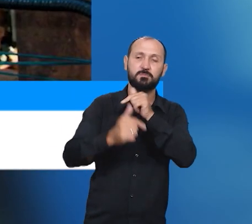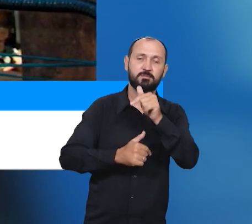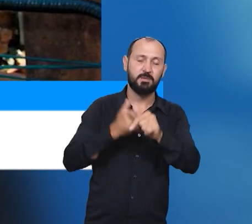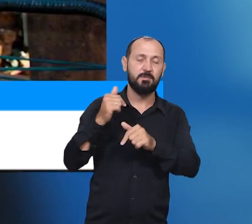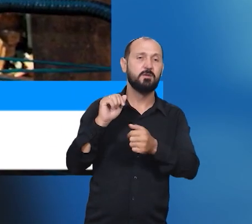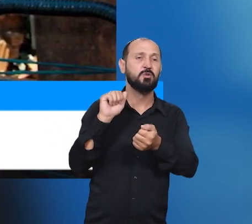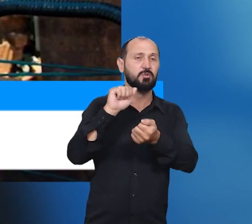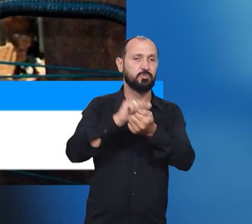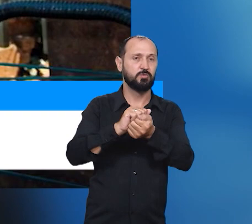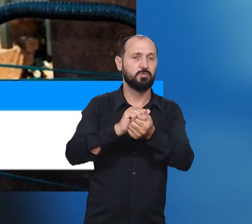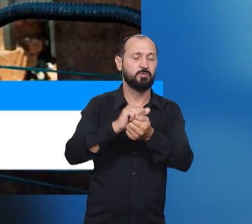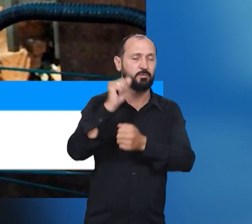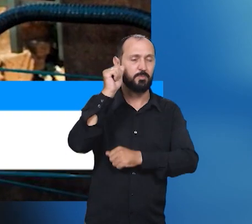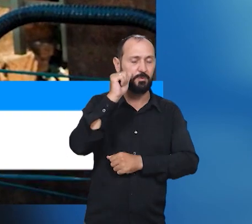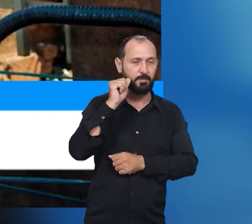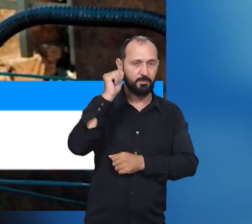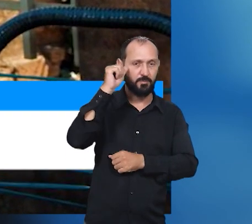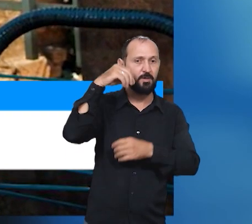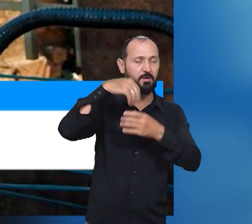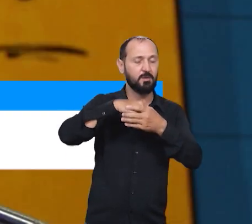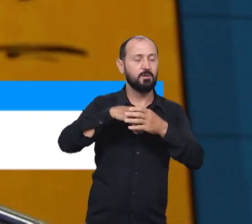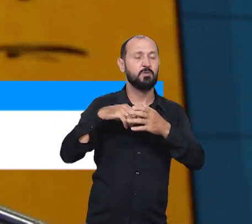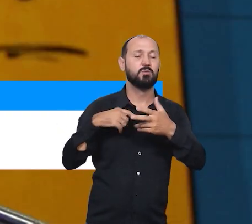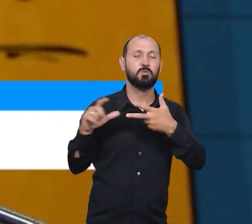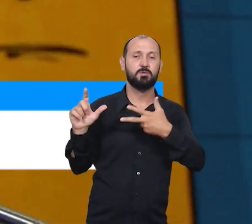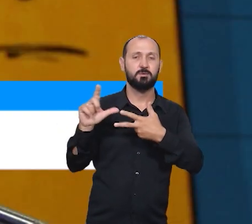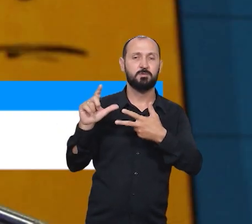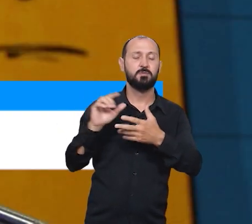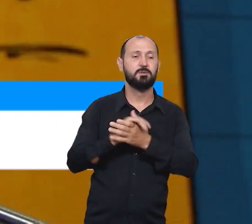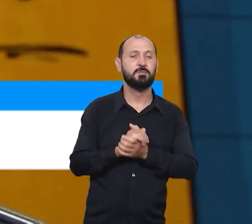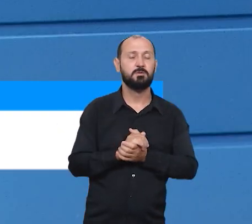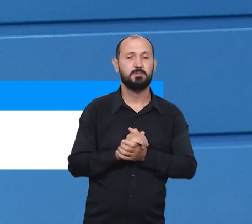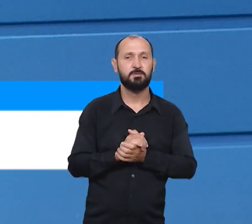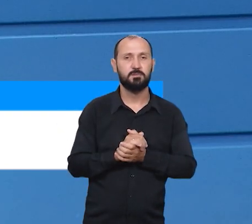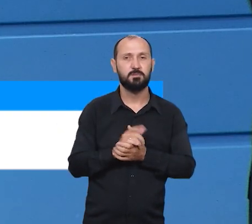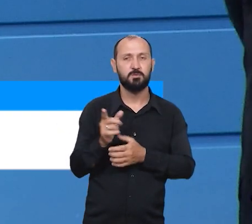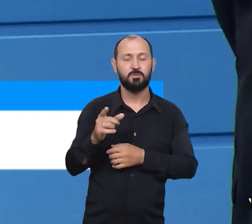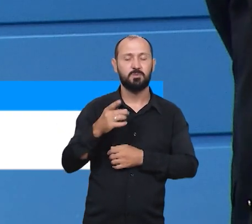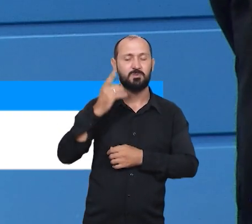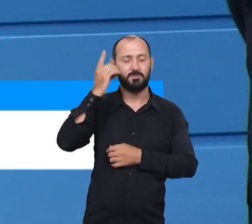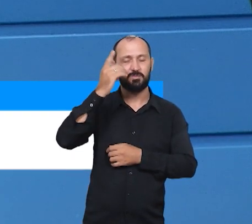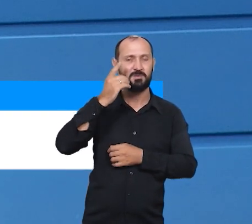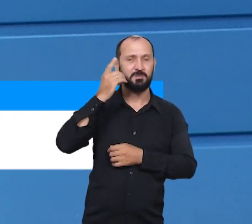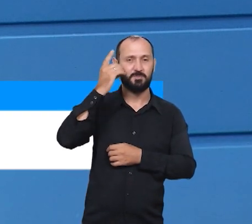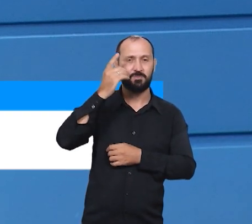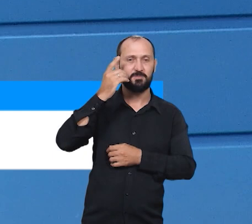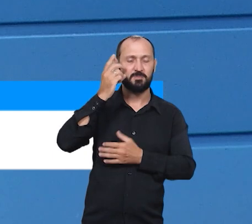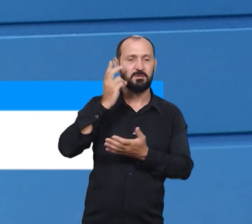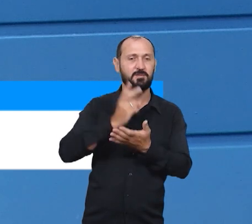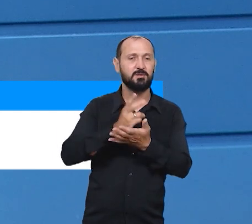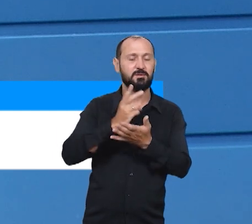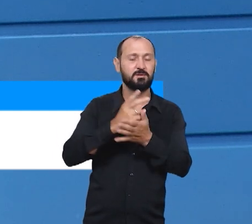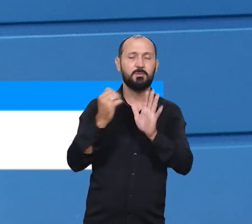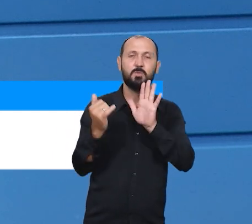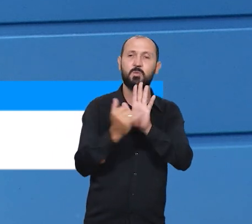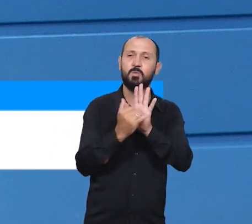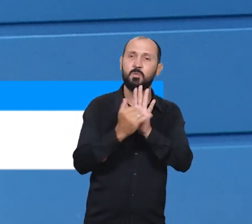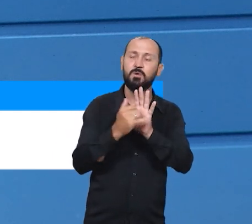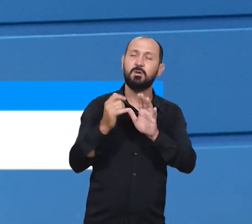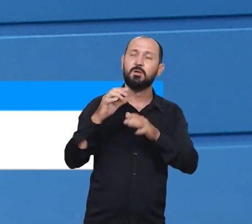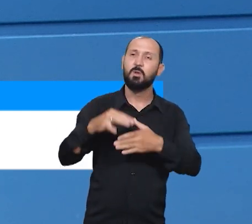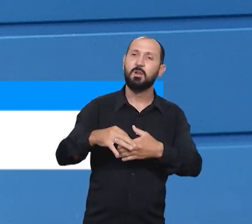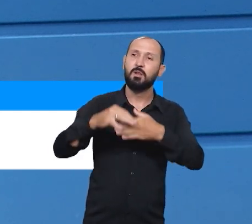e o trabalho desenvolvido por Amarildo no Legislativo. O deputado Amarildo Cruz sempre foi um ícone na